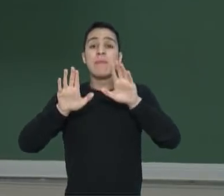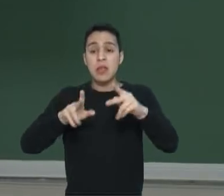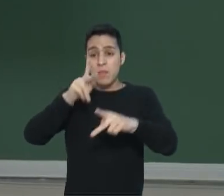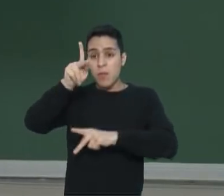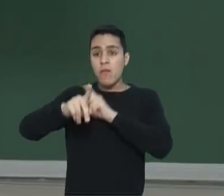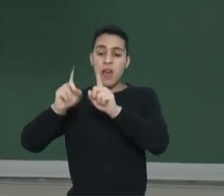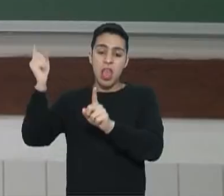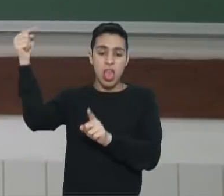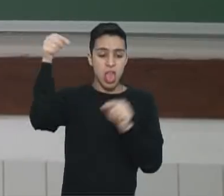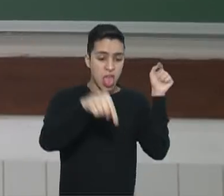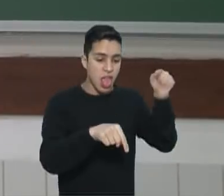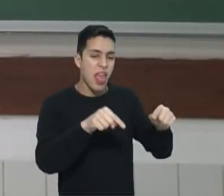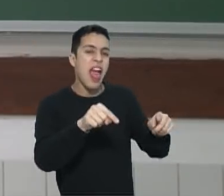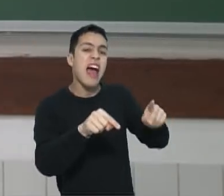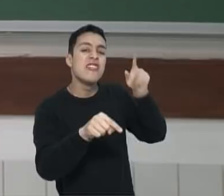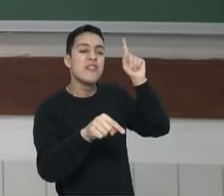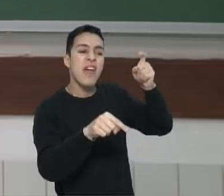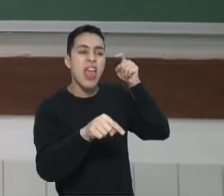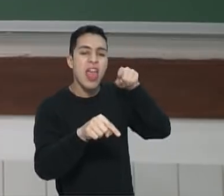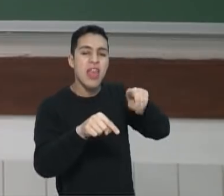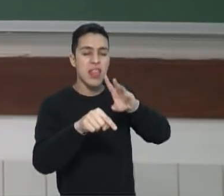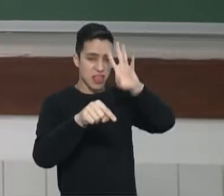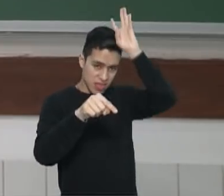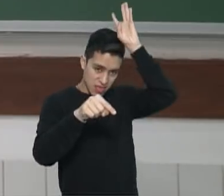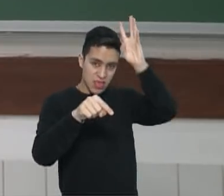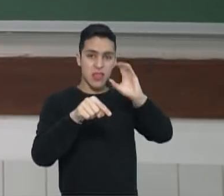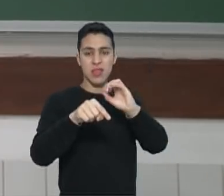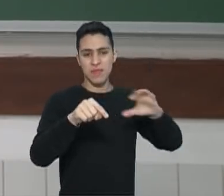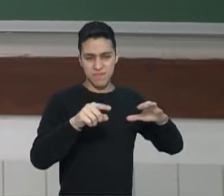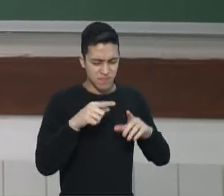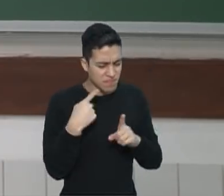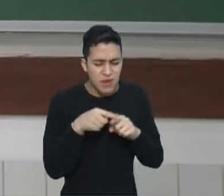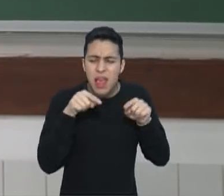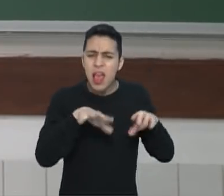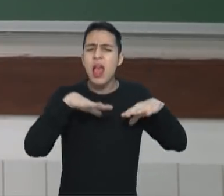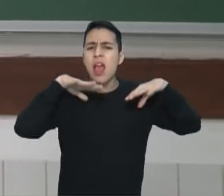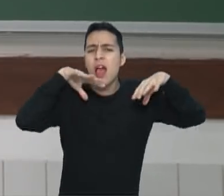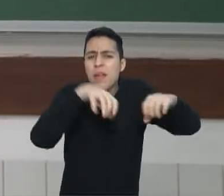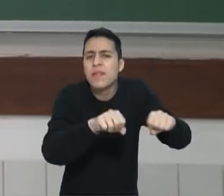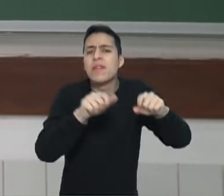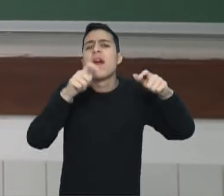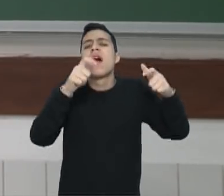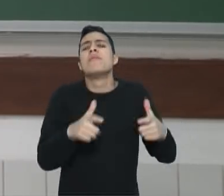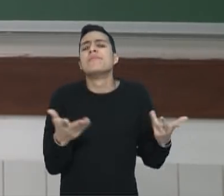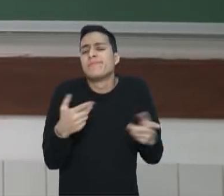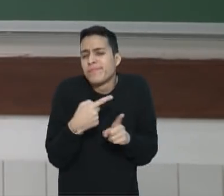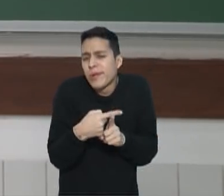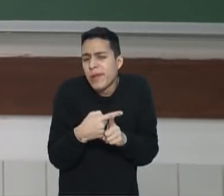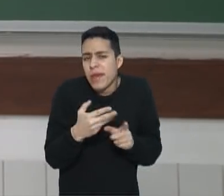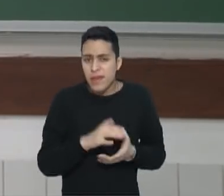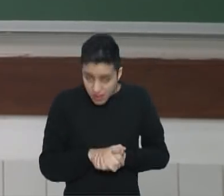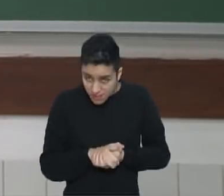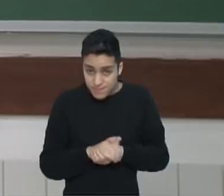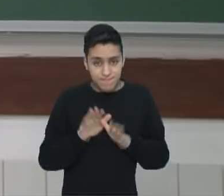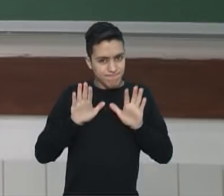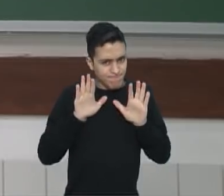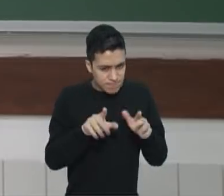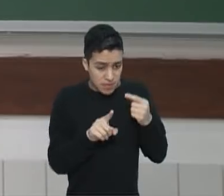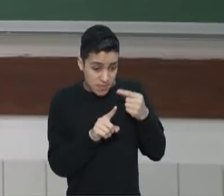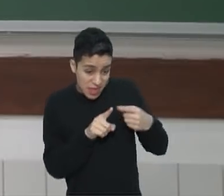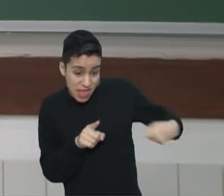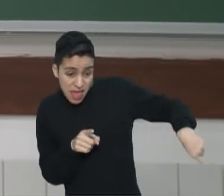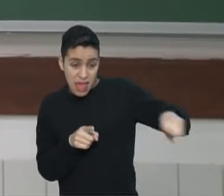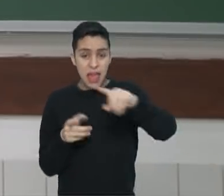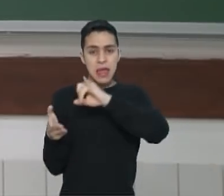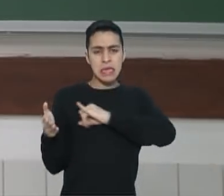no território do antigo Império Romano. Por que que eles se fixam no território do antigo Império Romano do Ocidente? Porque o Império Romano